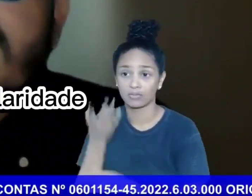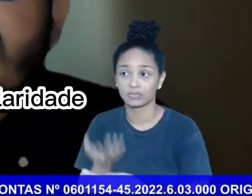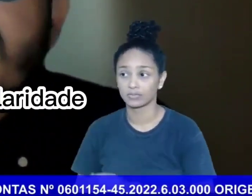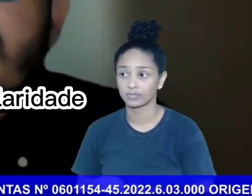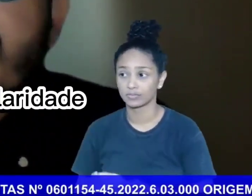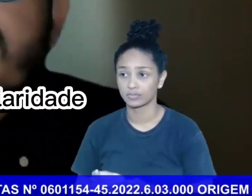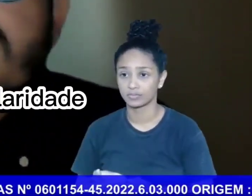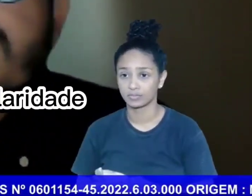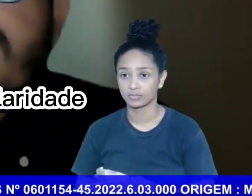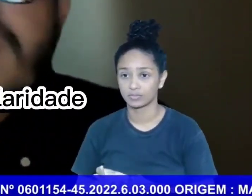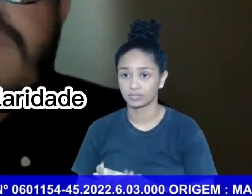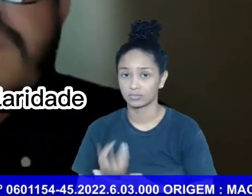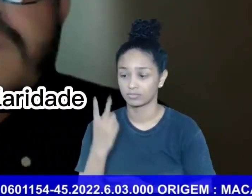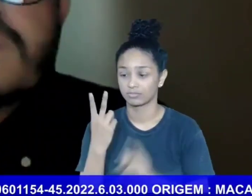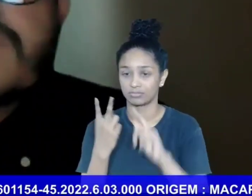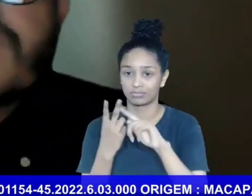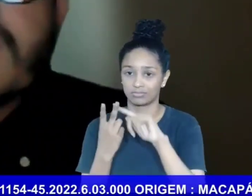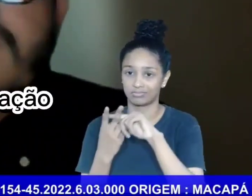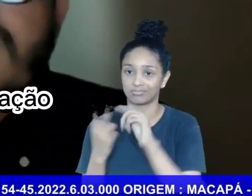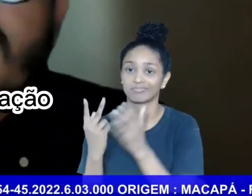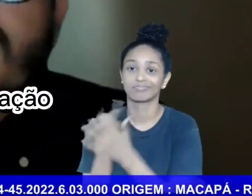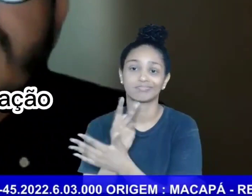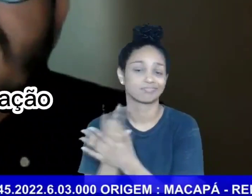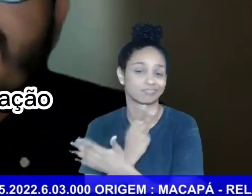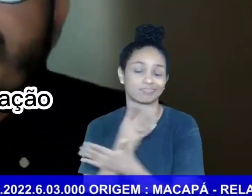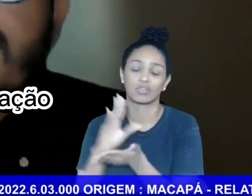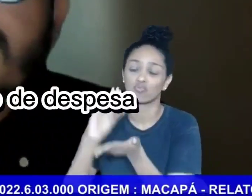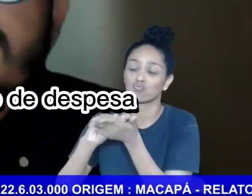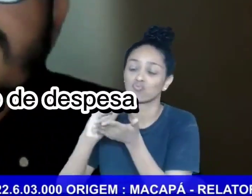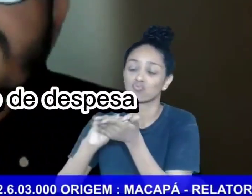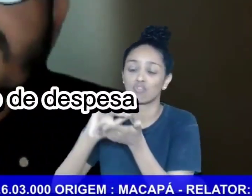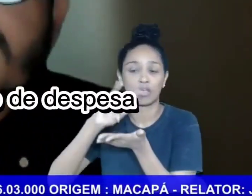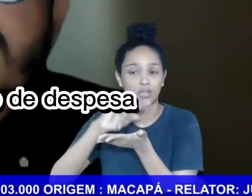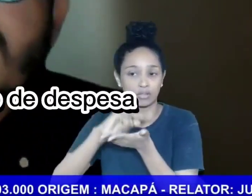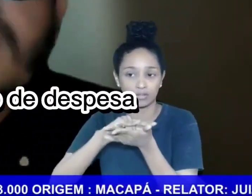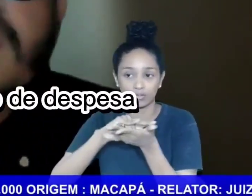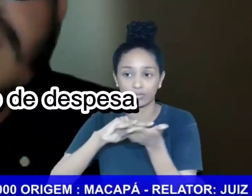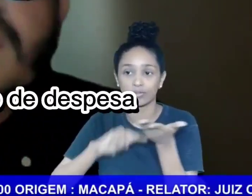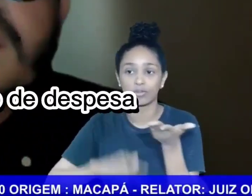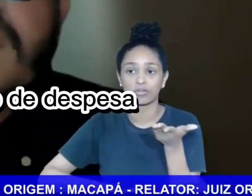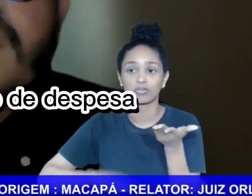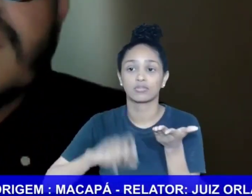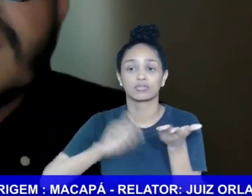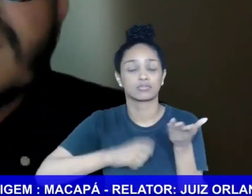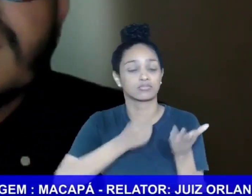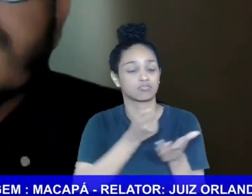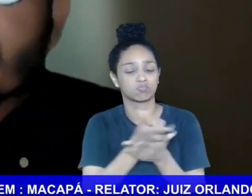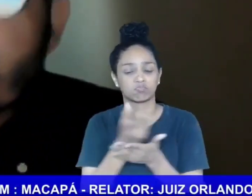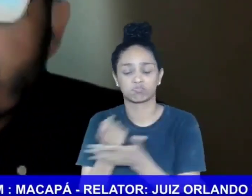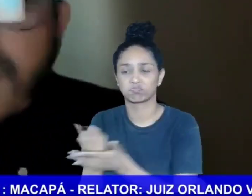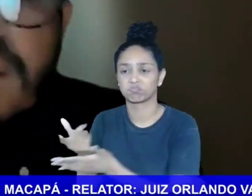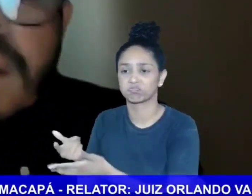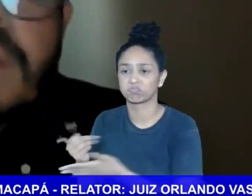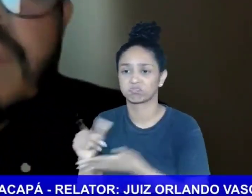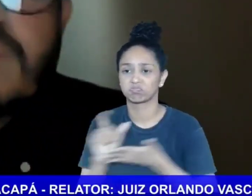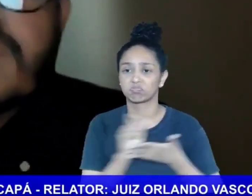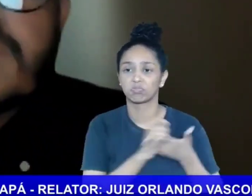Paulo, quanto à segunda irregularidade consistente na ausência de retificação do documento comprobatório de despesa,